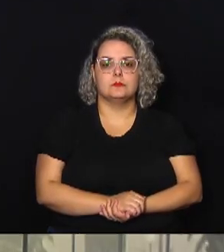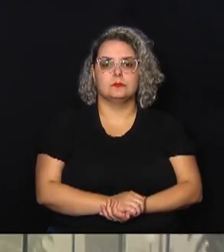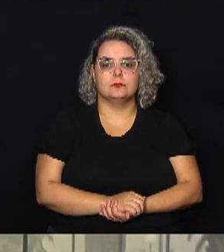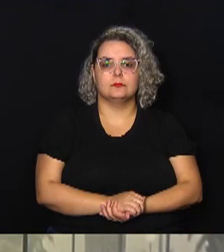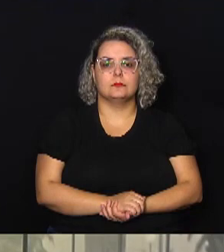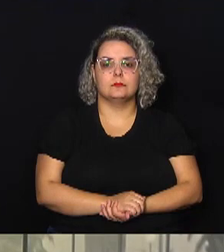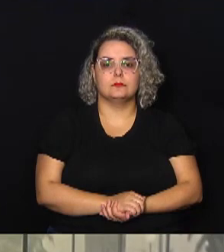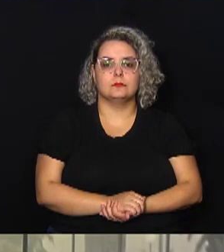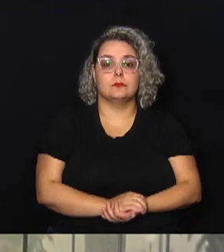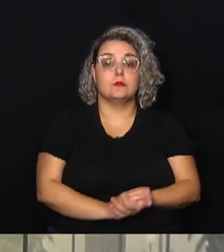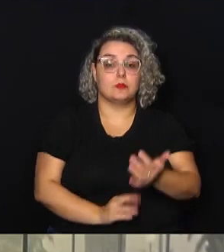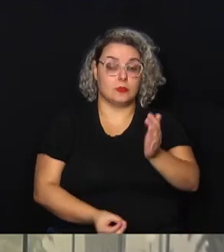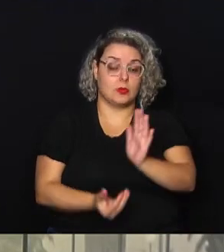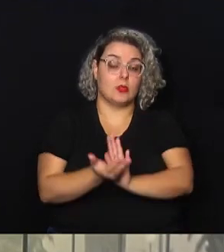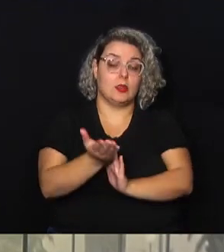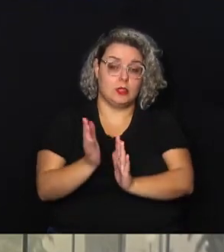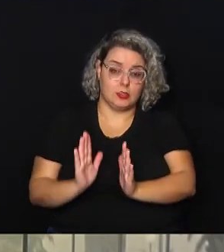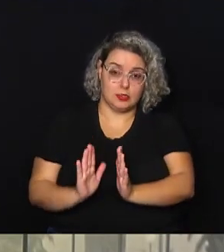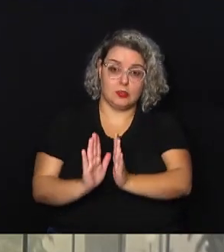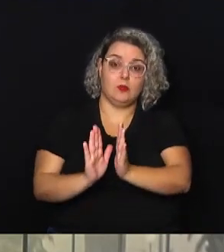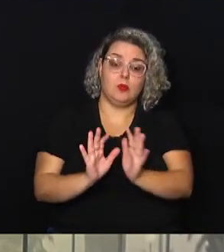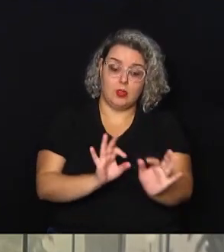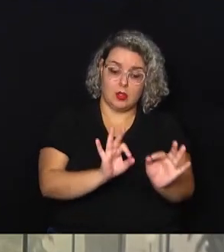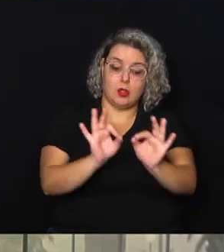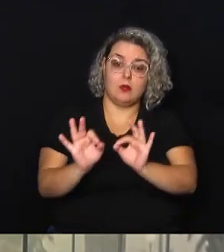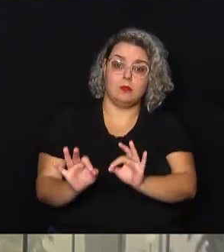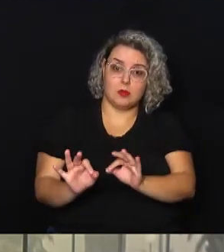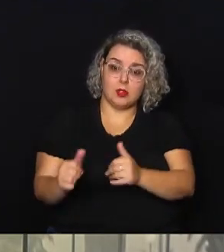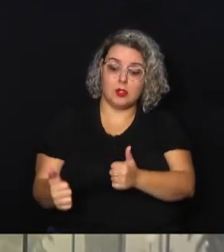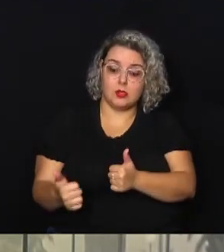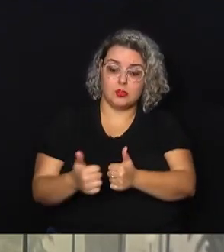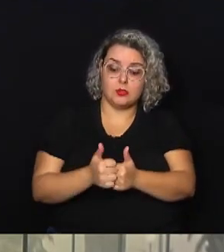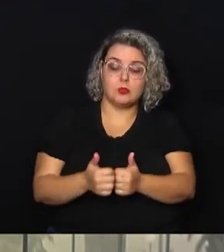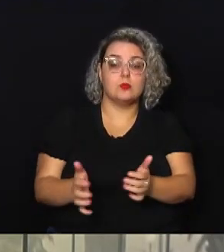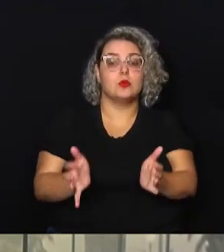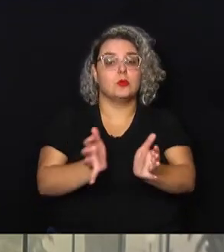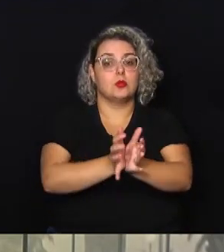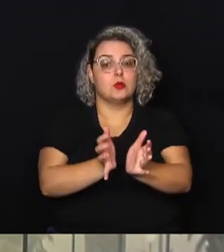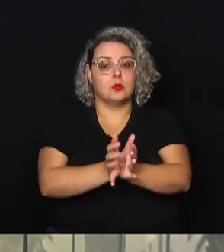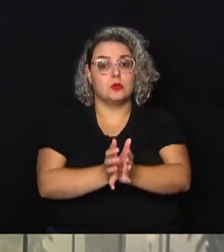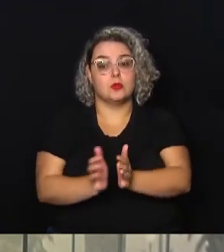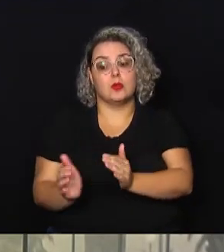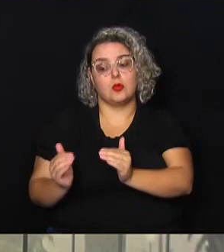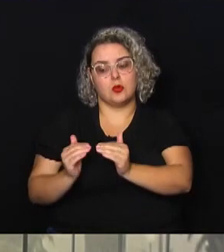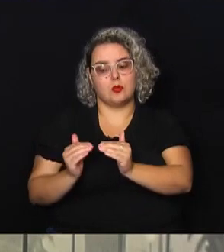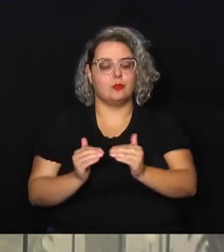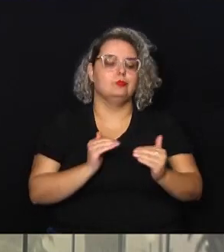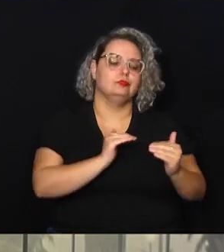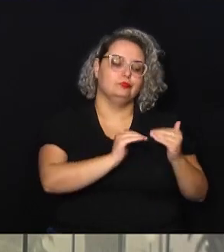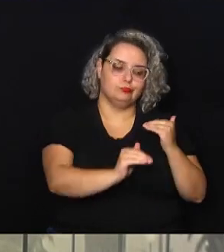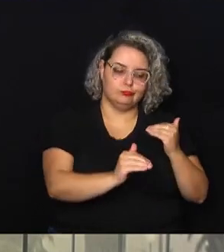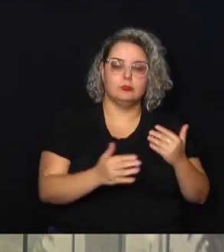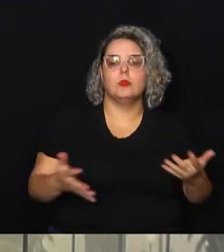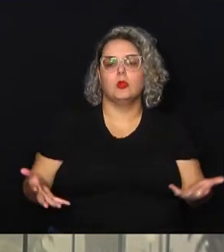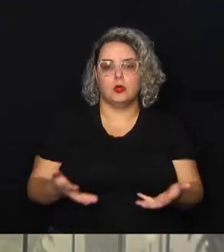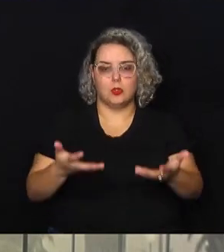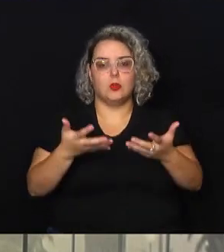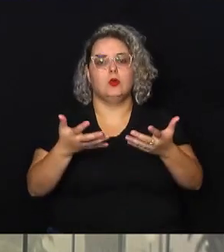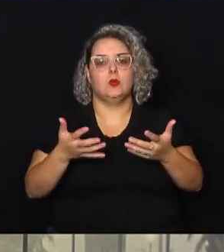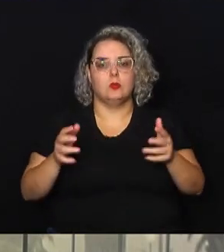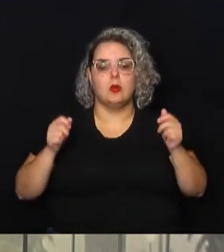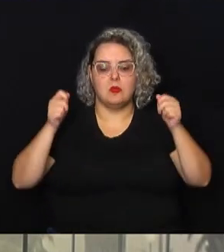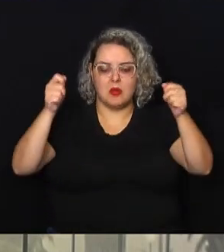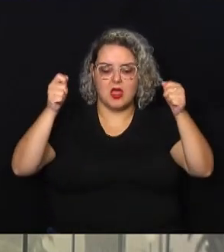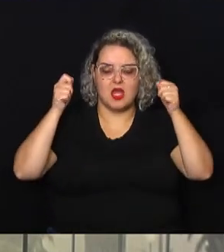a criação da frente foi acompanhada de perto por grupos a favor e contra a iniciativa que se